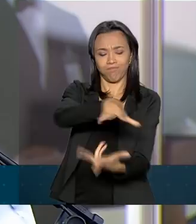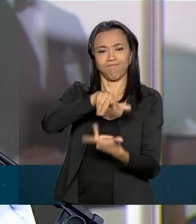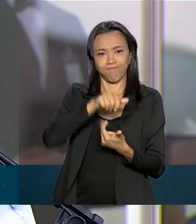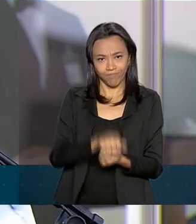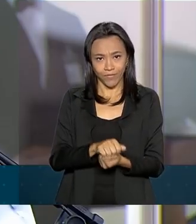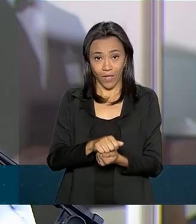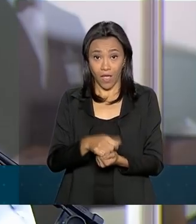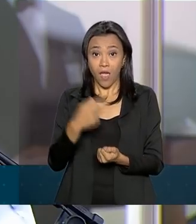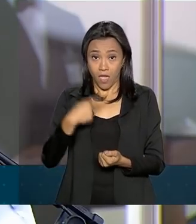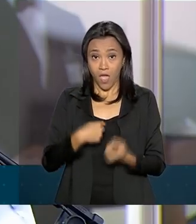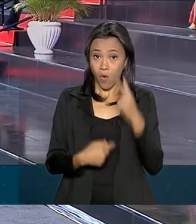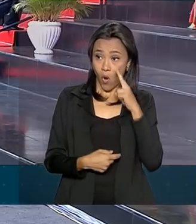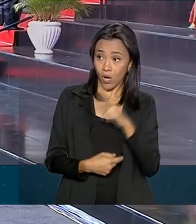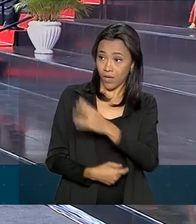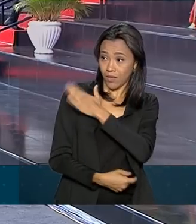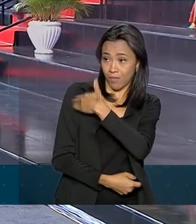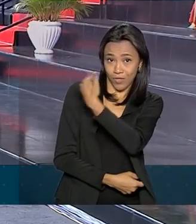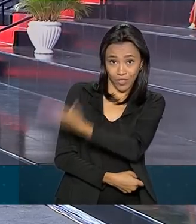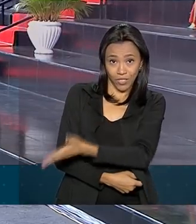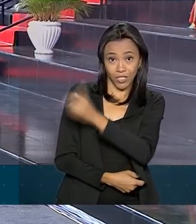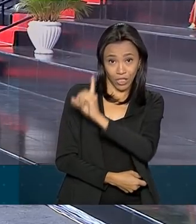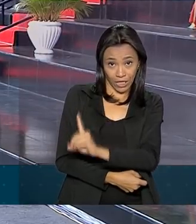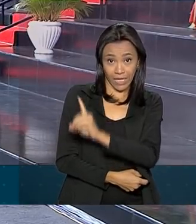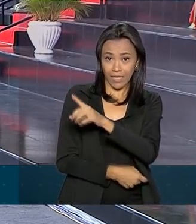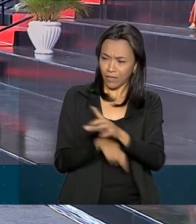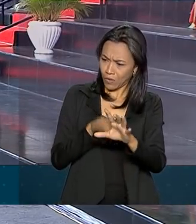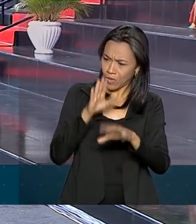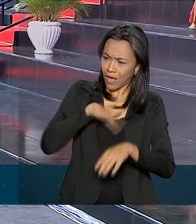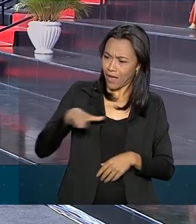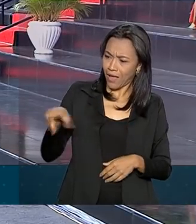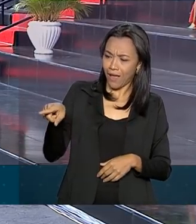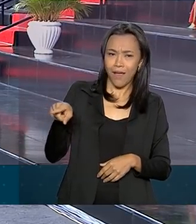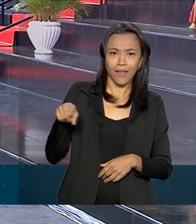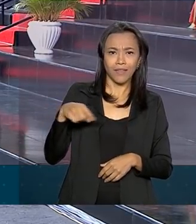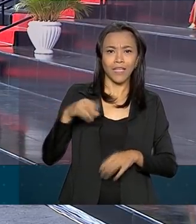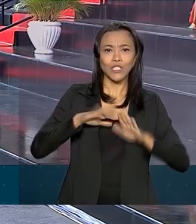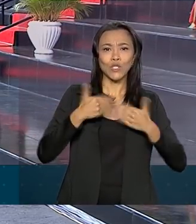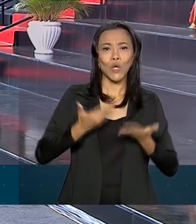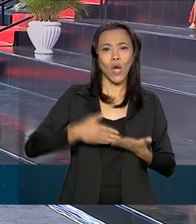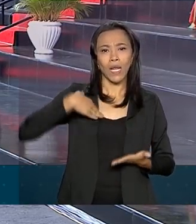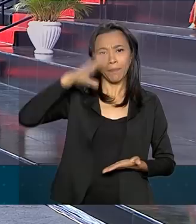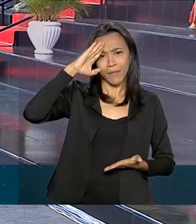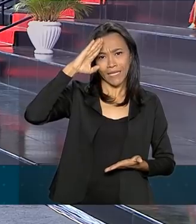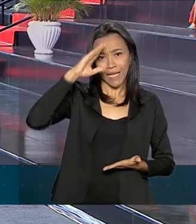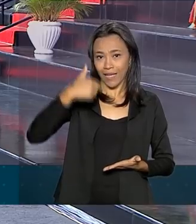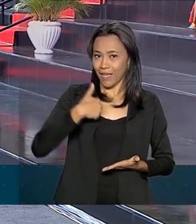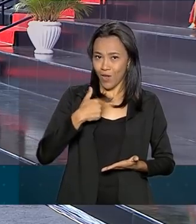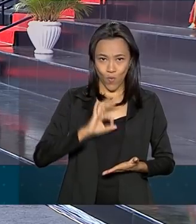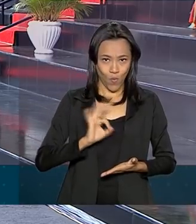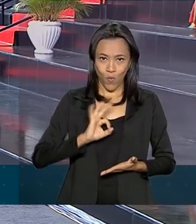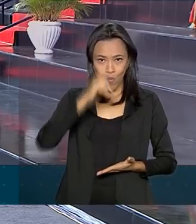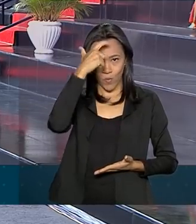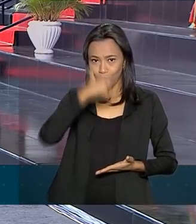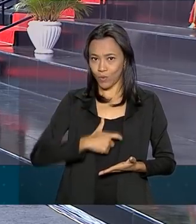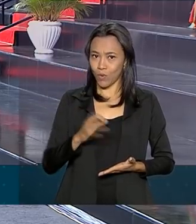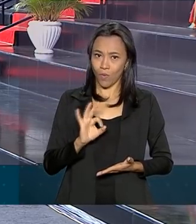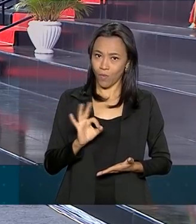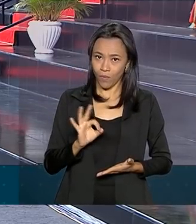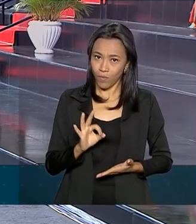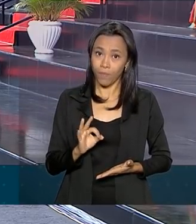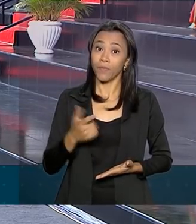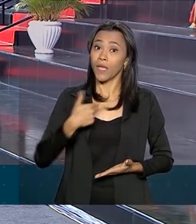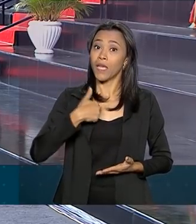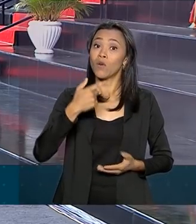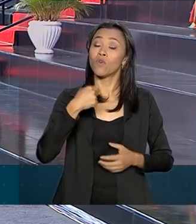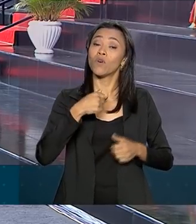à minha direita, vendo essa garotada do Colégio Militar. Não sou do Colégio Militar, cursei um ano de Escola Preparatória